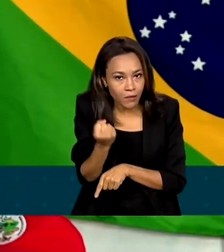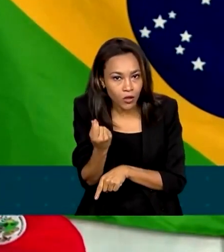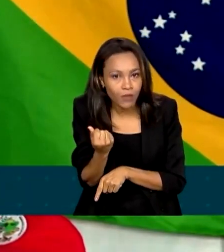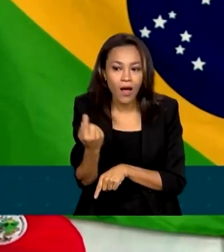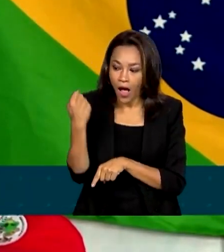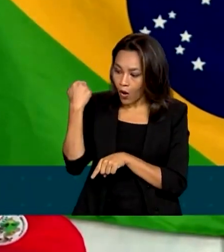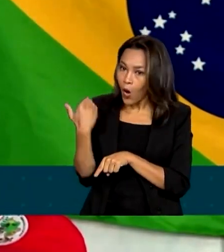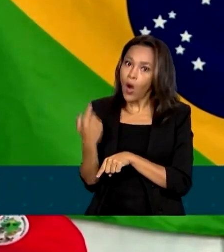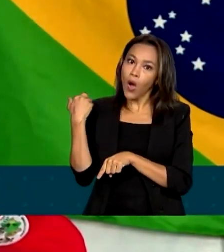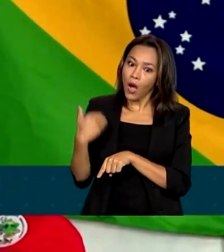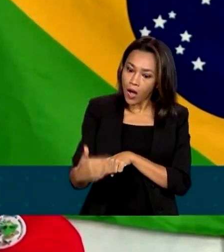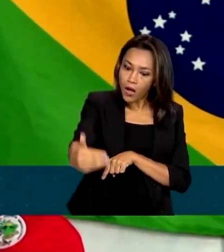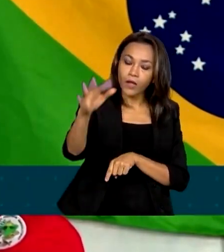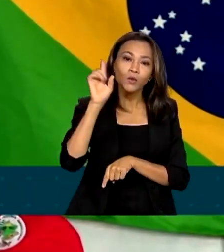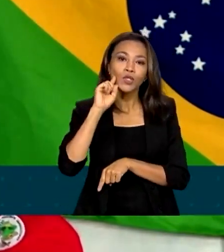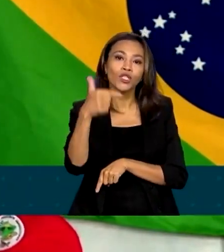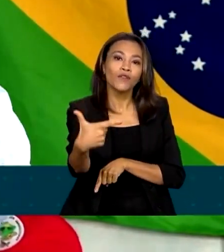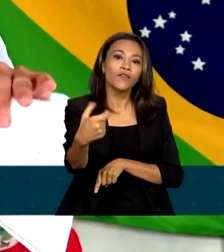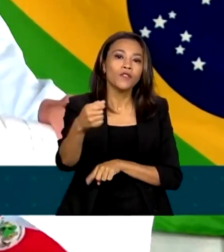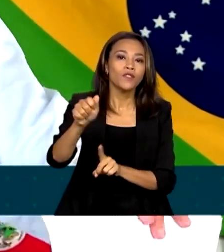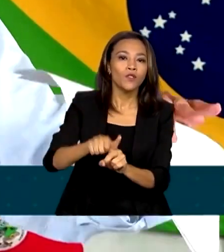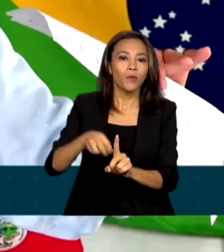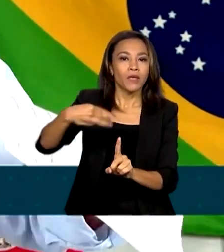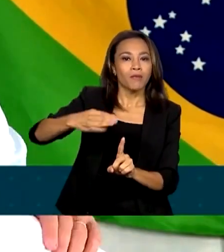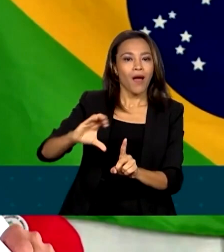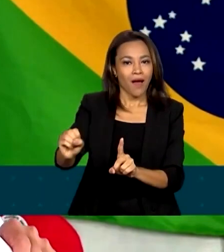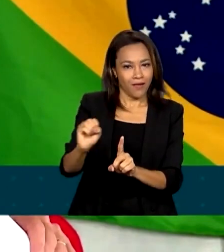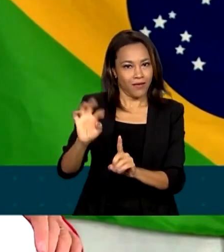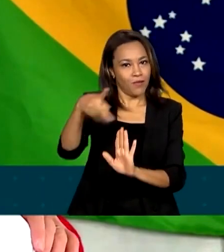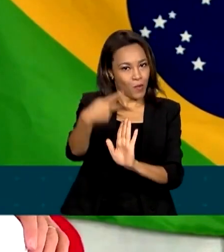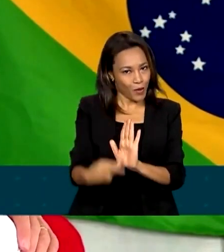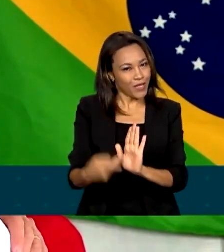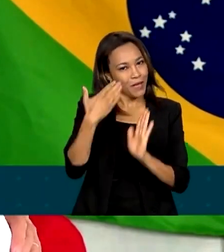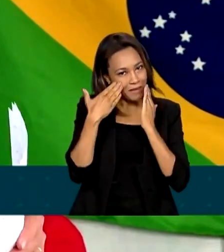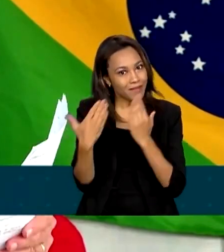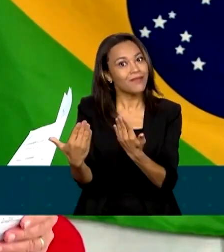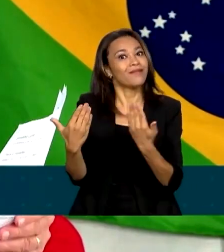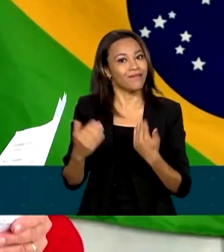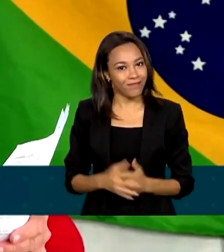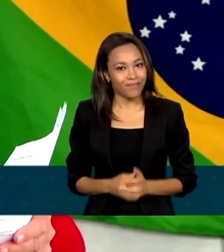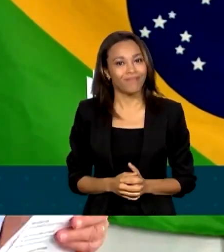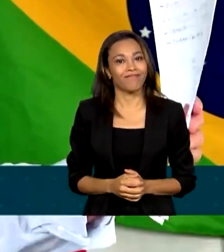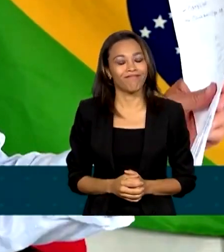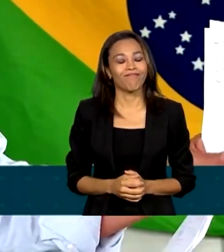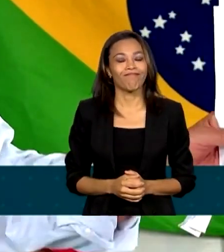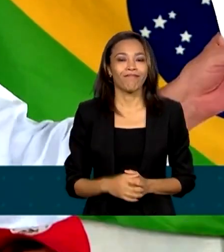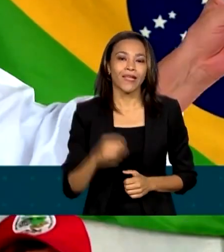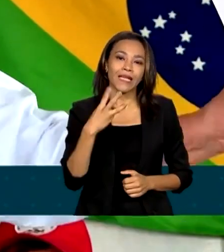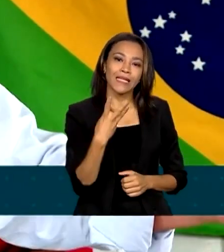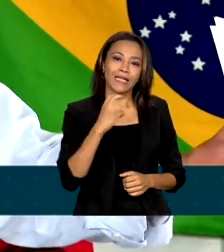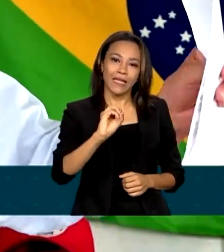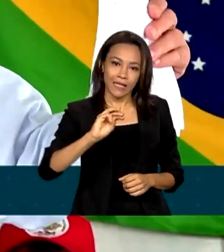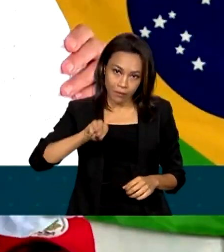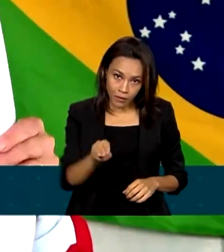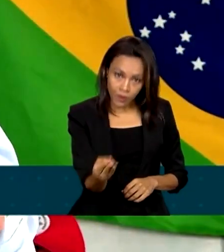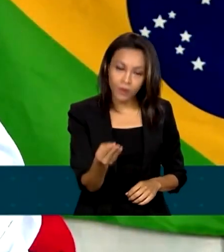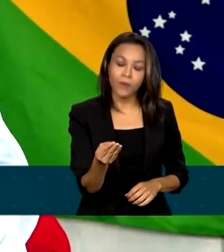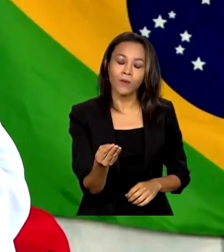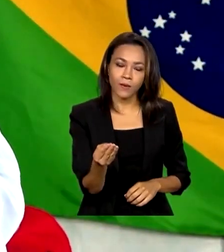dia 20 de março, né, para os projetos que são apresentados. São 30 milhões que a gente